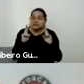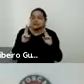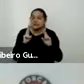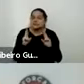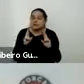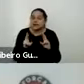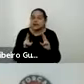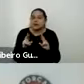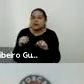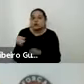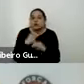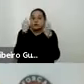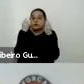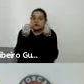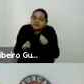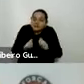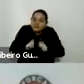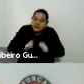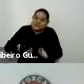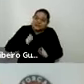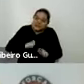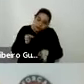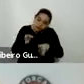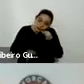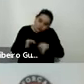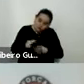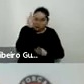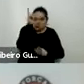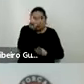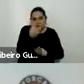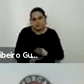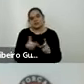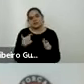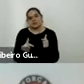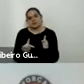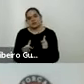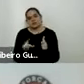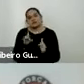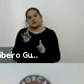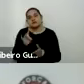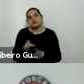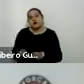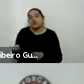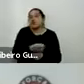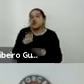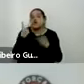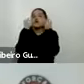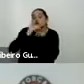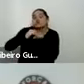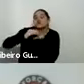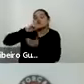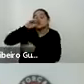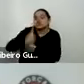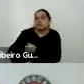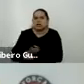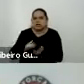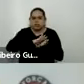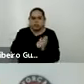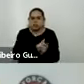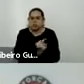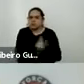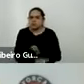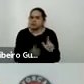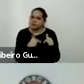para os trabalhadores. A gente só não quer que esse novo normal venha tirando direitos, precarizando e tudo mais. Querido